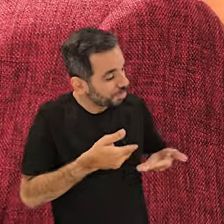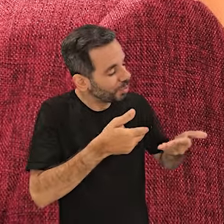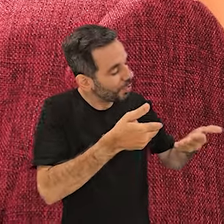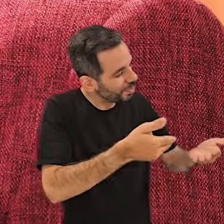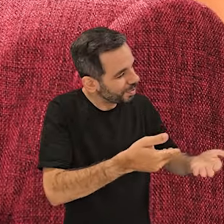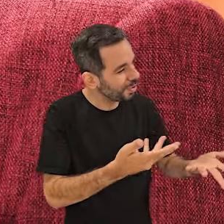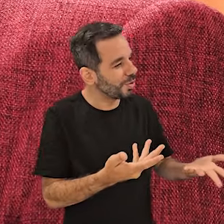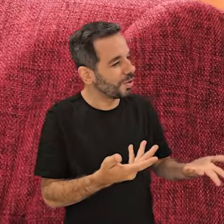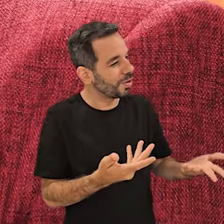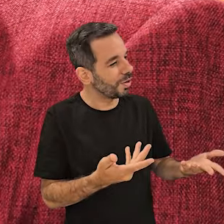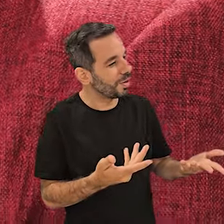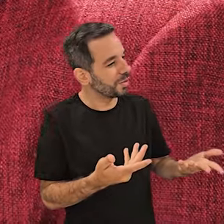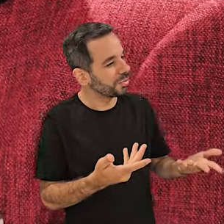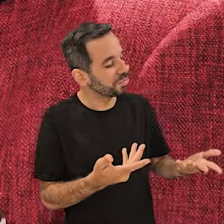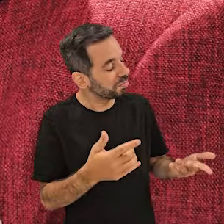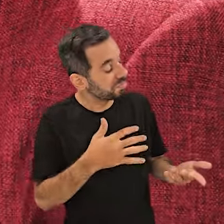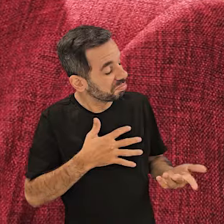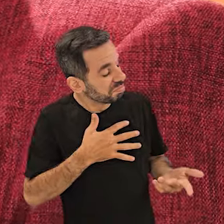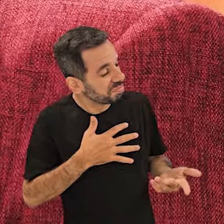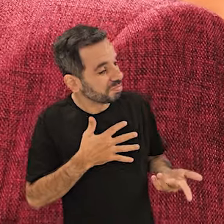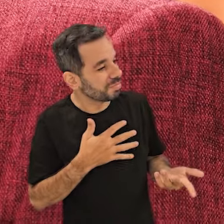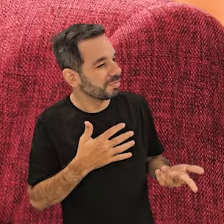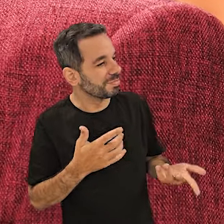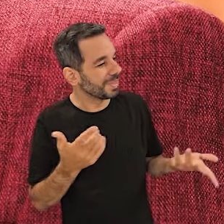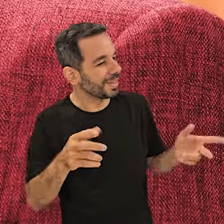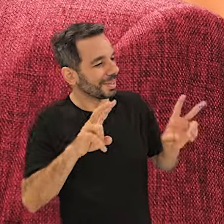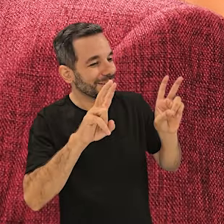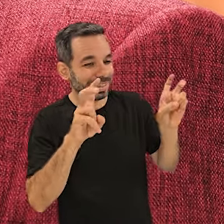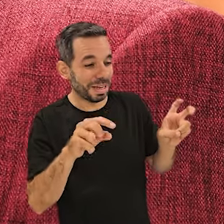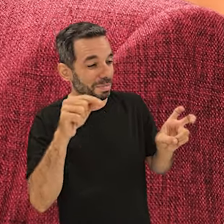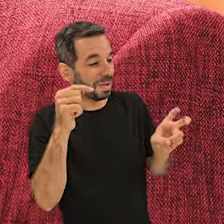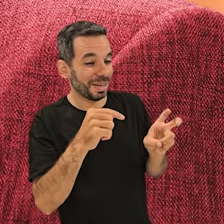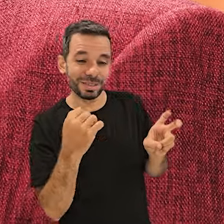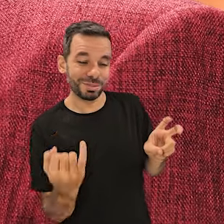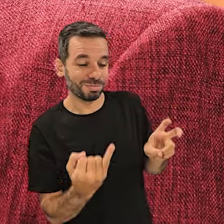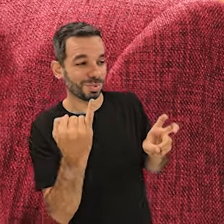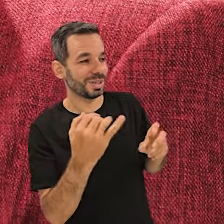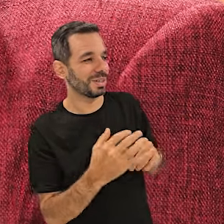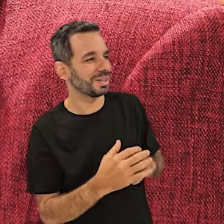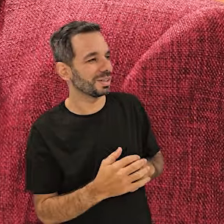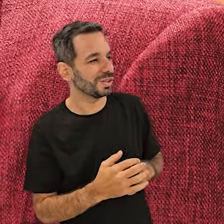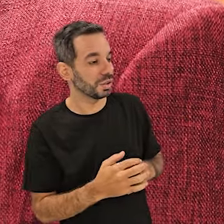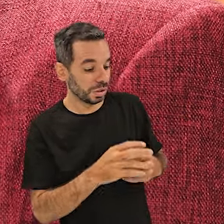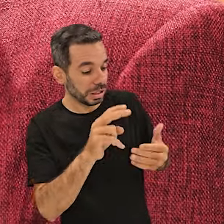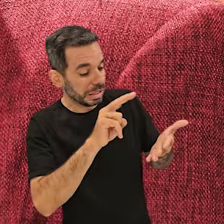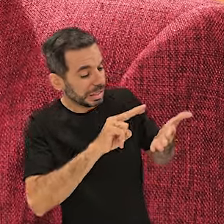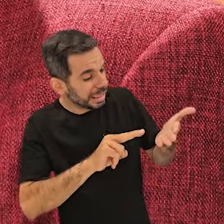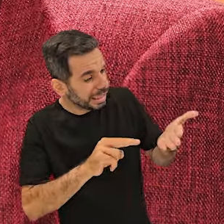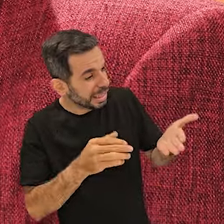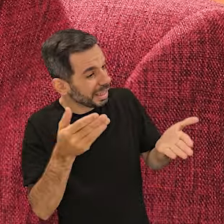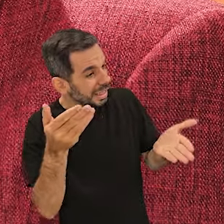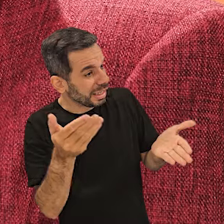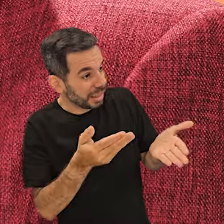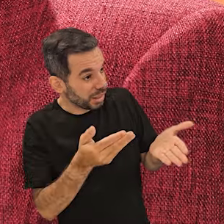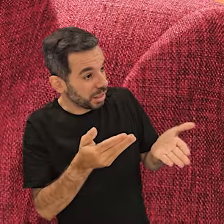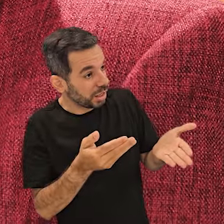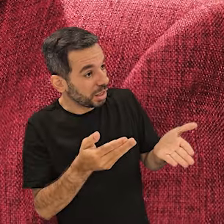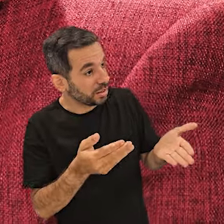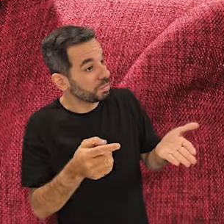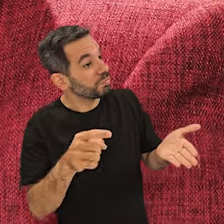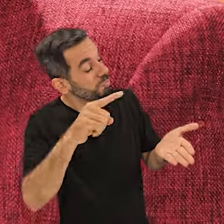de toda a equipe. É por falar de um tema nobre como este. Ler é um